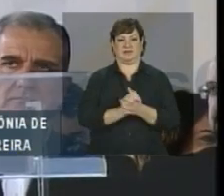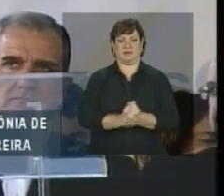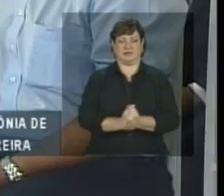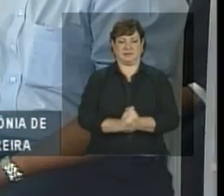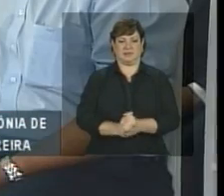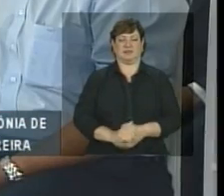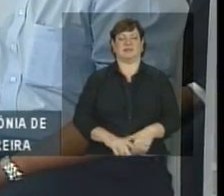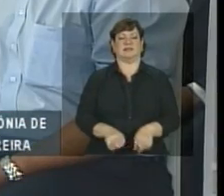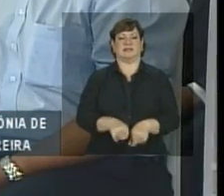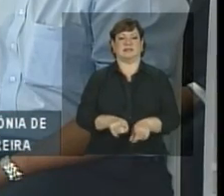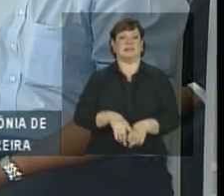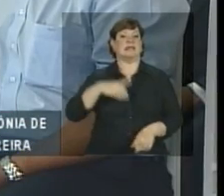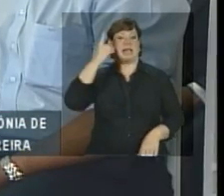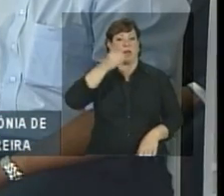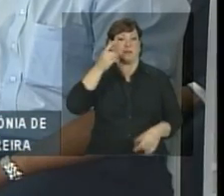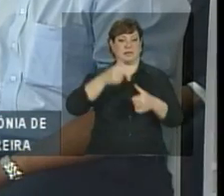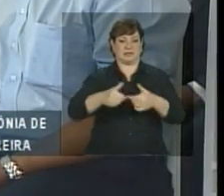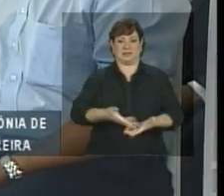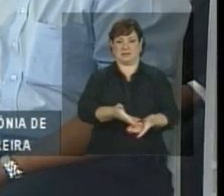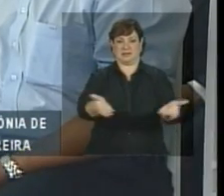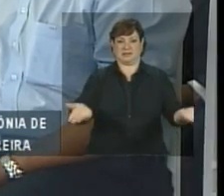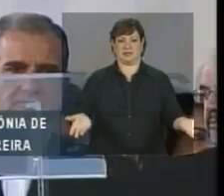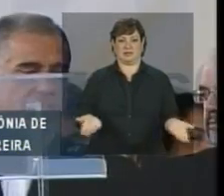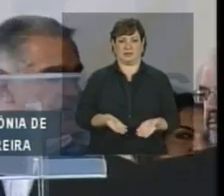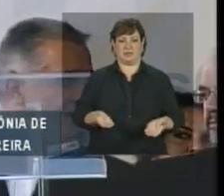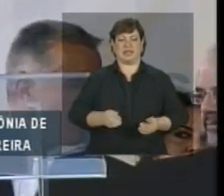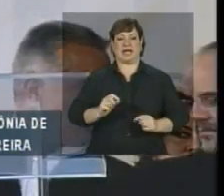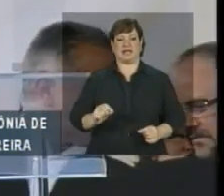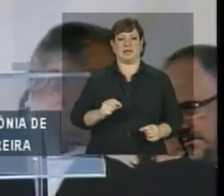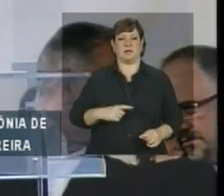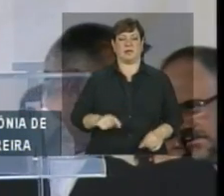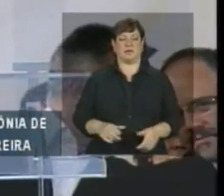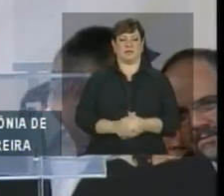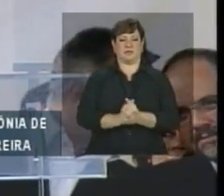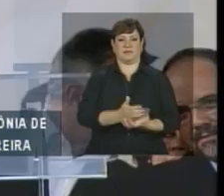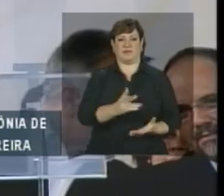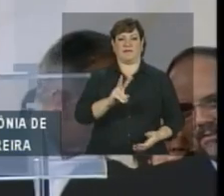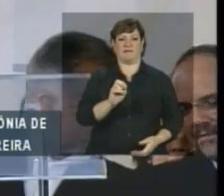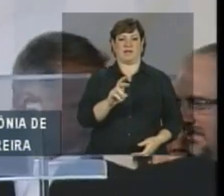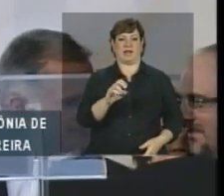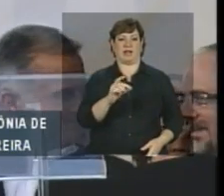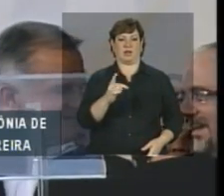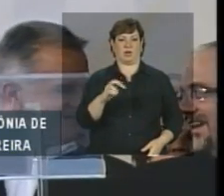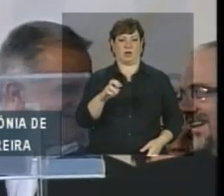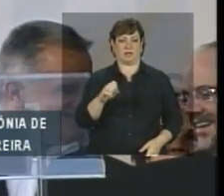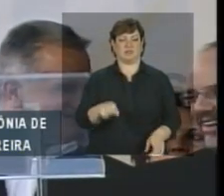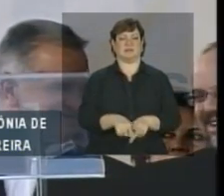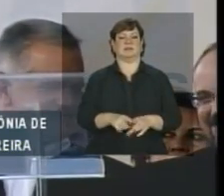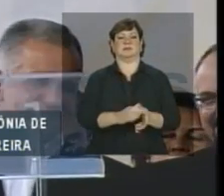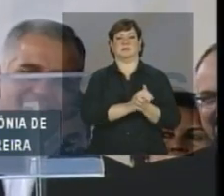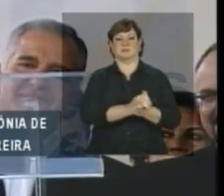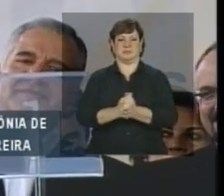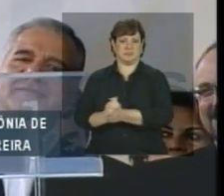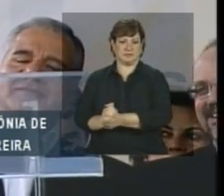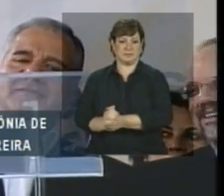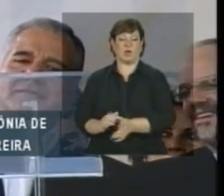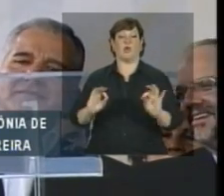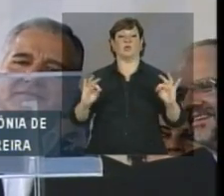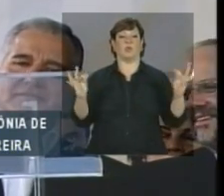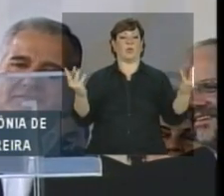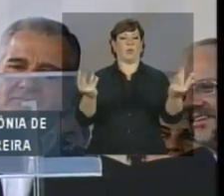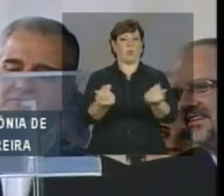deputados aqui presentes, deputados estaduais, vereadores, cumprimentar também a todos